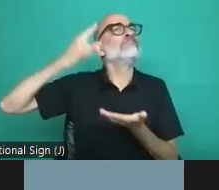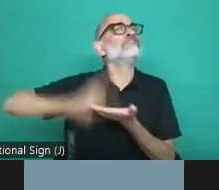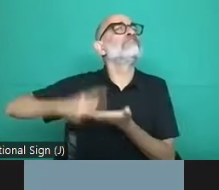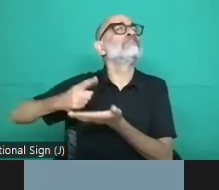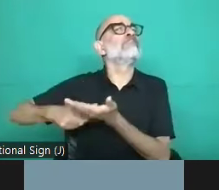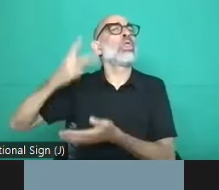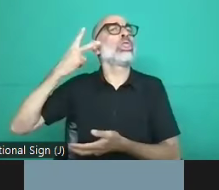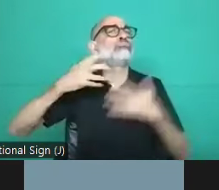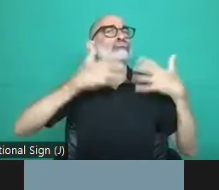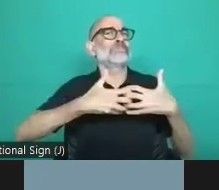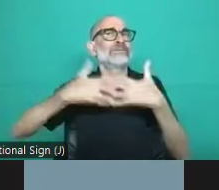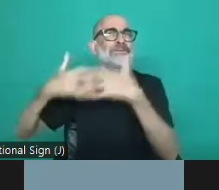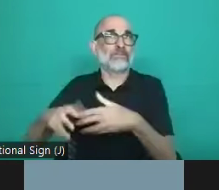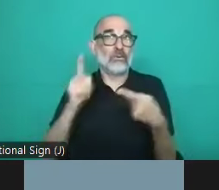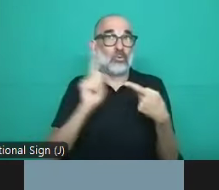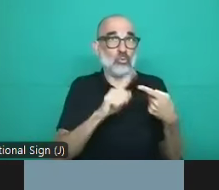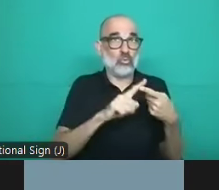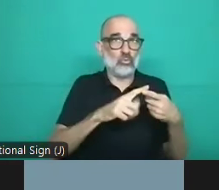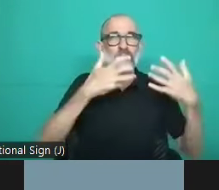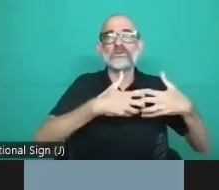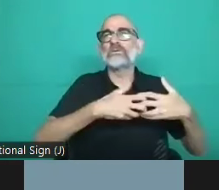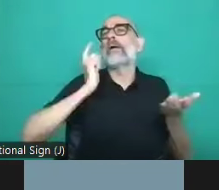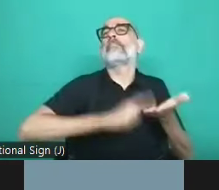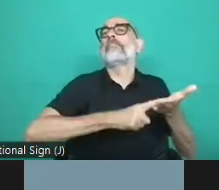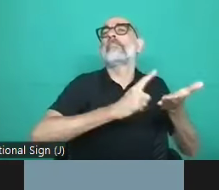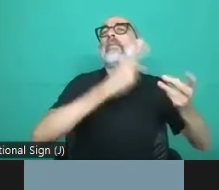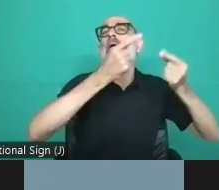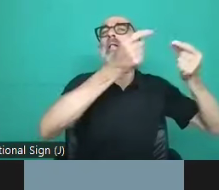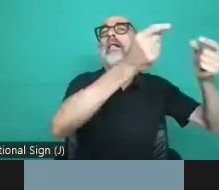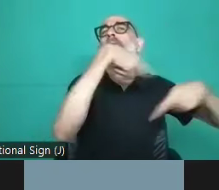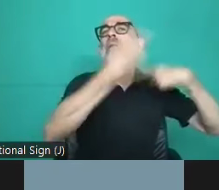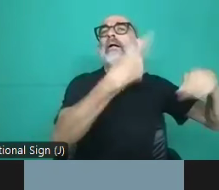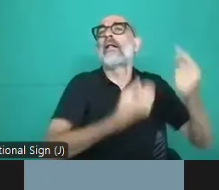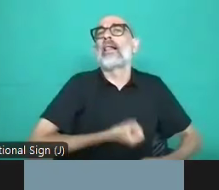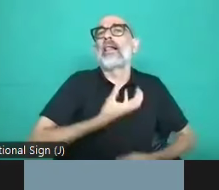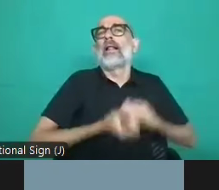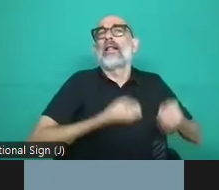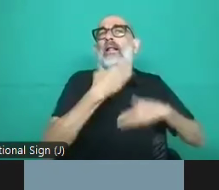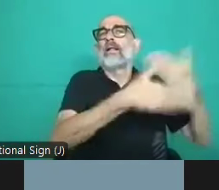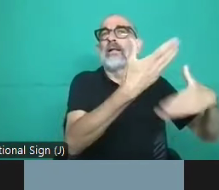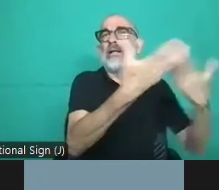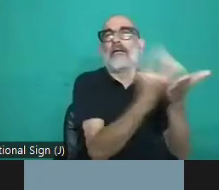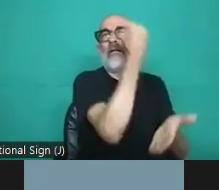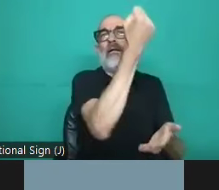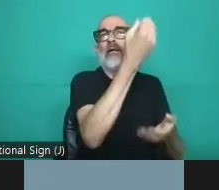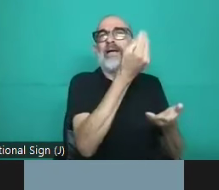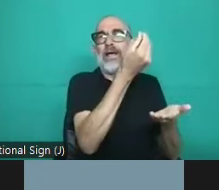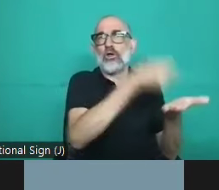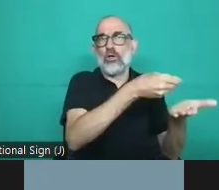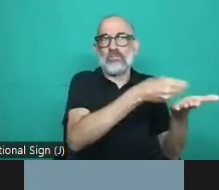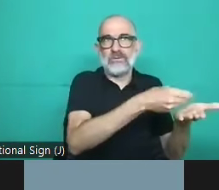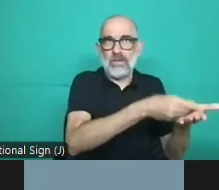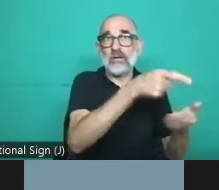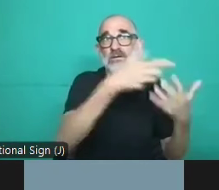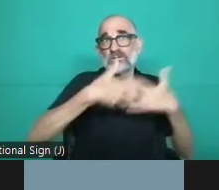compremos muitas coisas. E o sistema 2, que é mais devagar, deliberativo, que coloca a